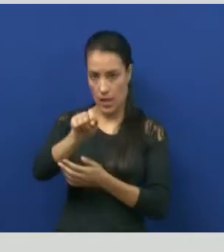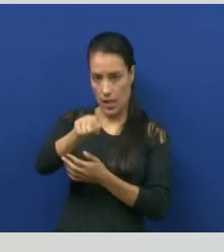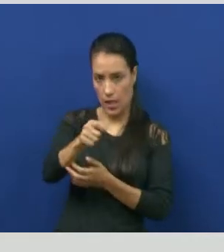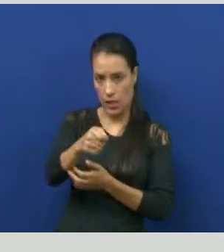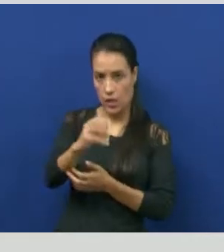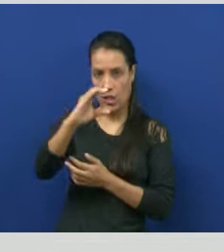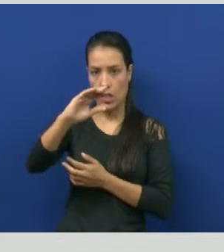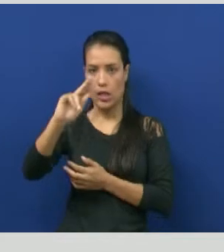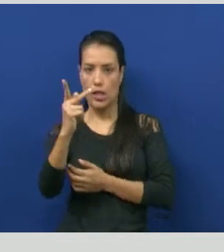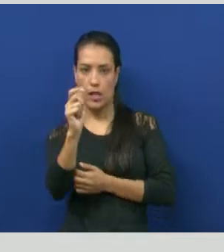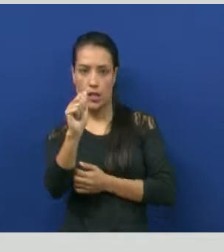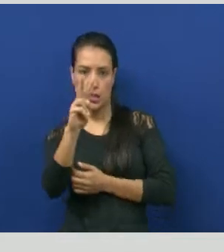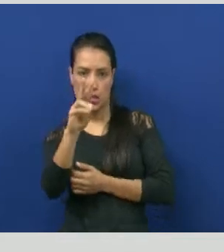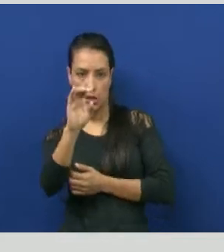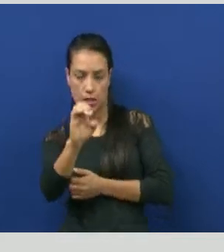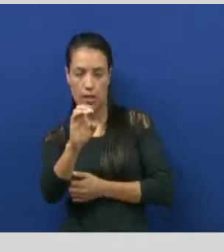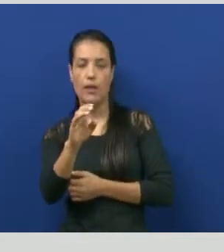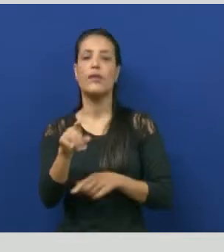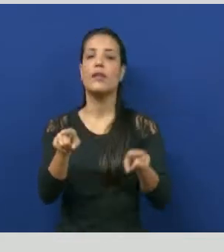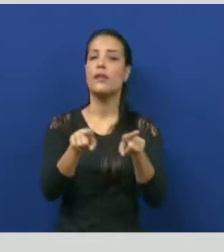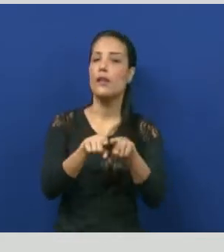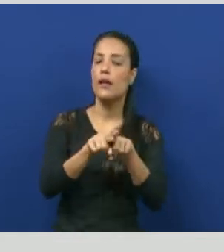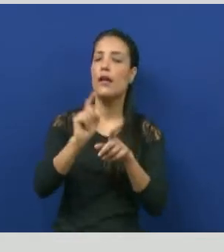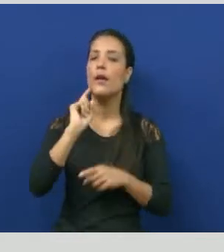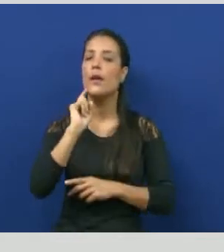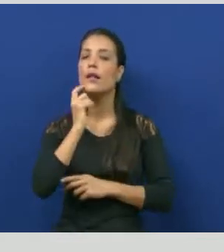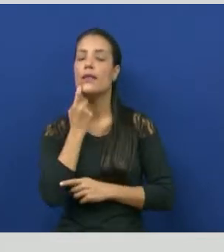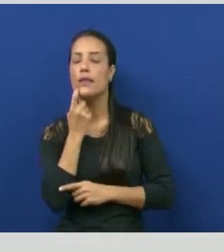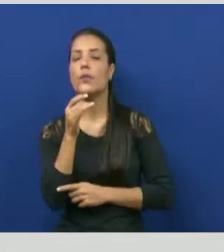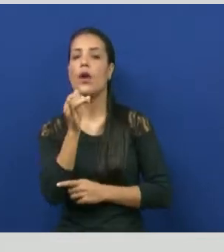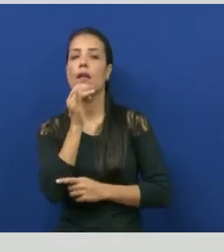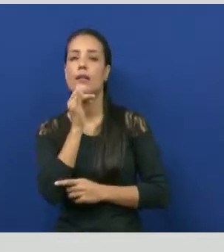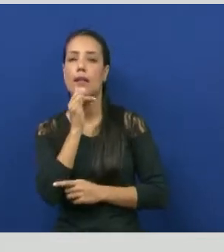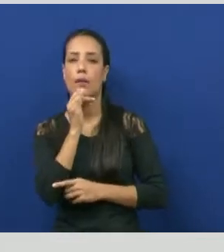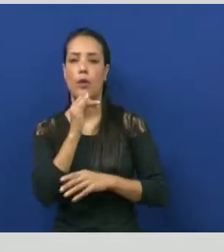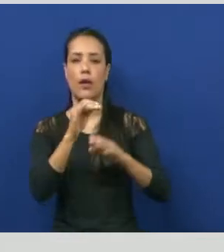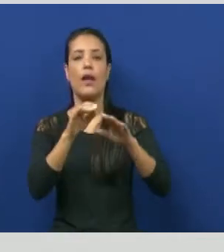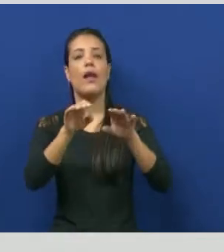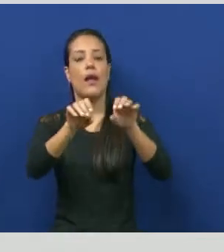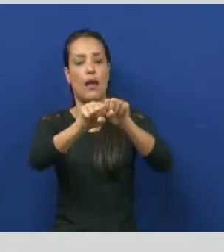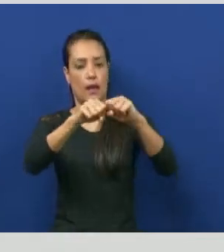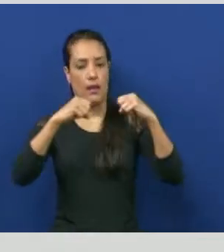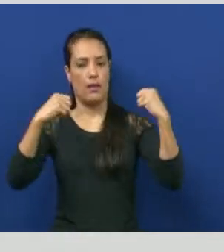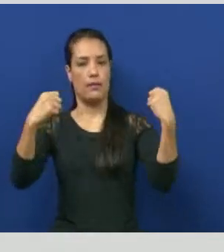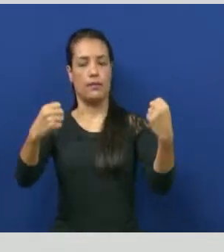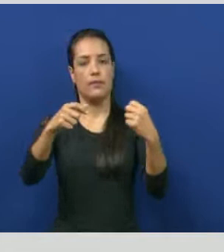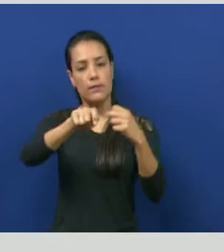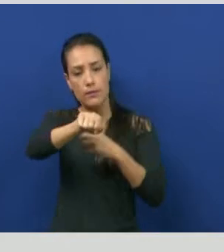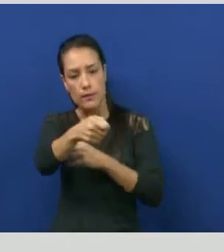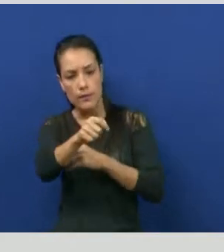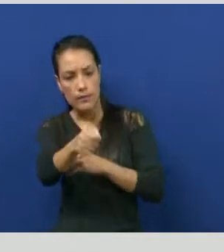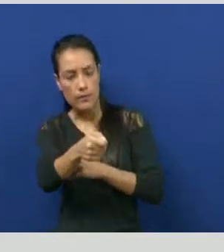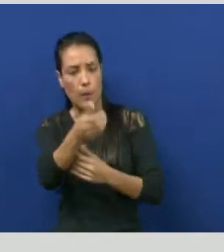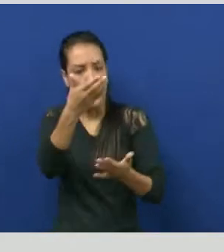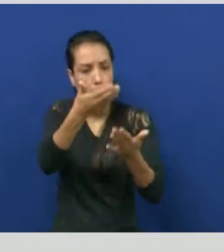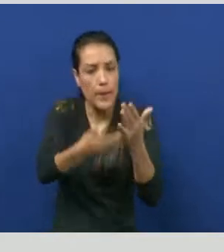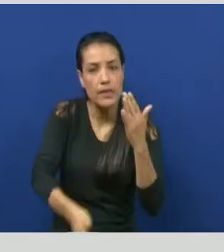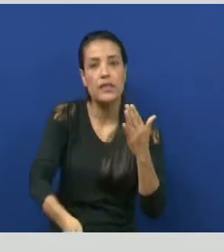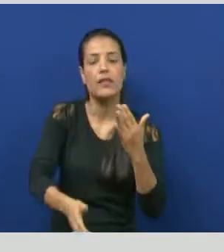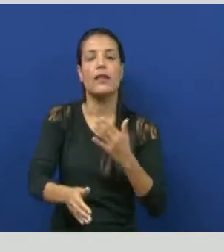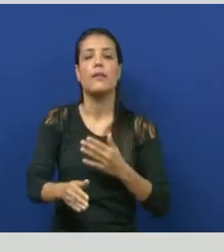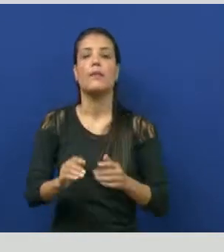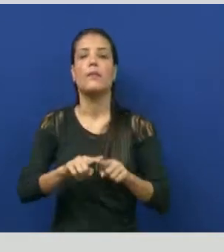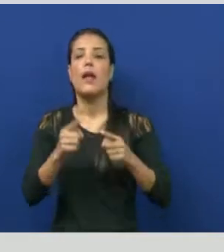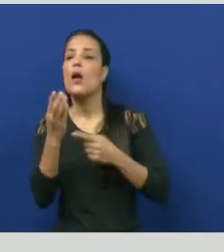azeda. Vamos ler essas duas orações. Perdi a chave do meu armário. Aquela sobremesa estava muito azeda.